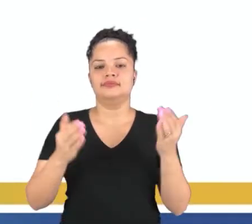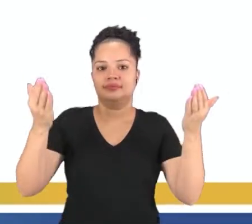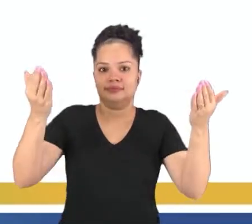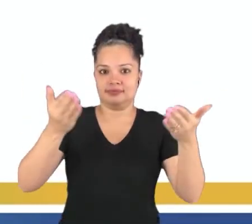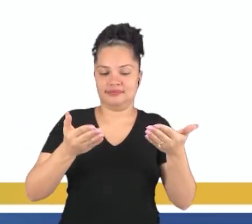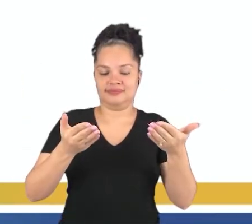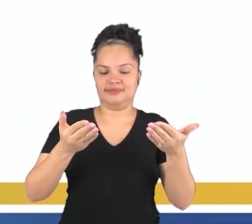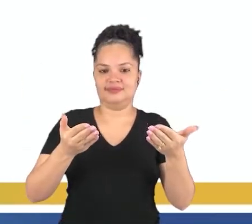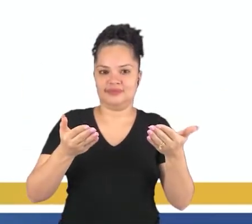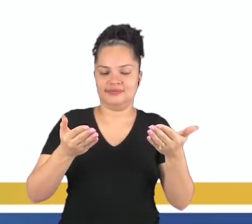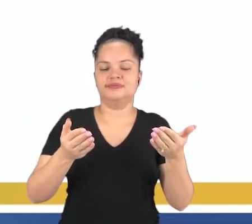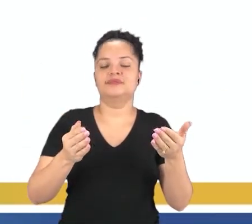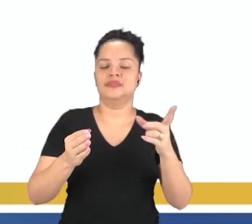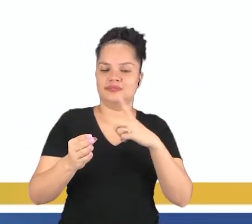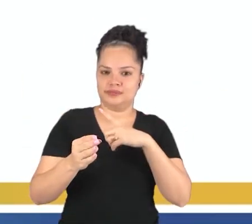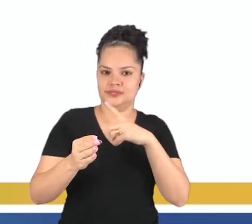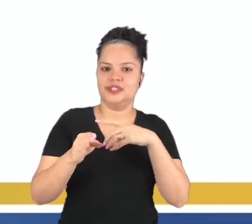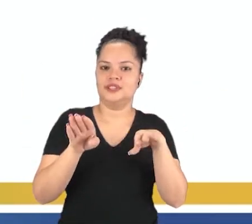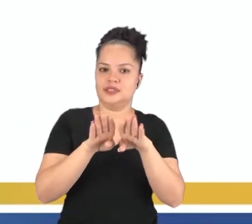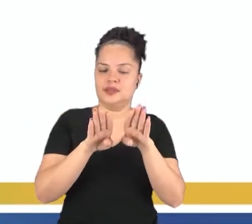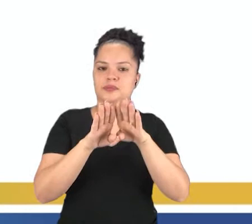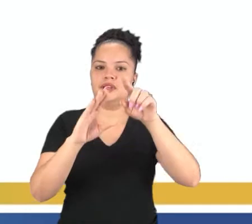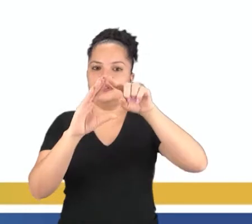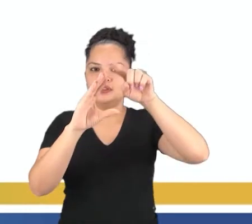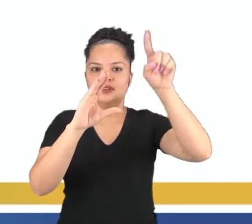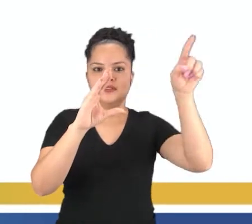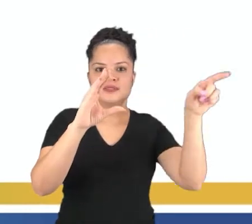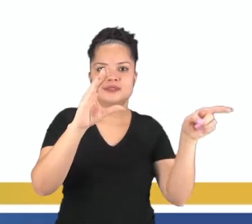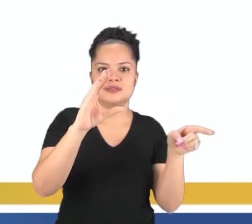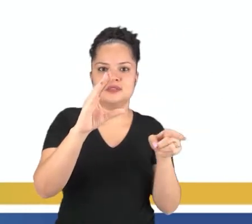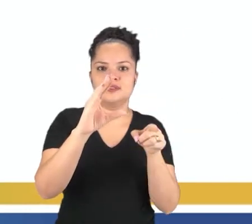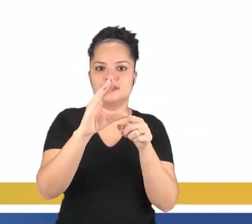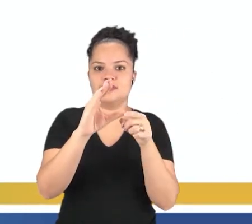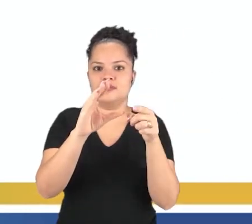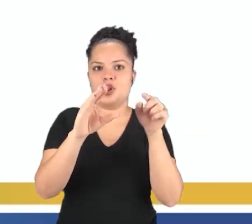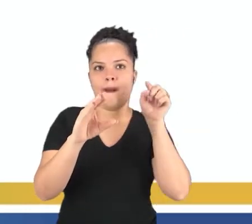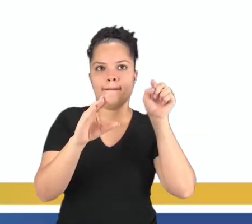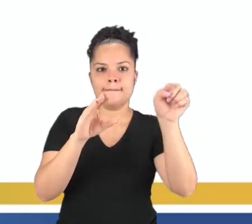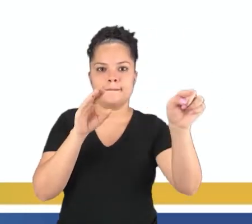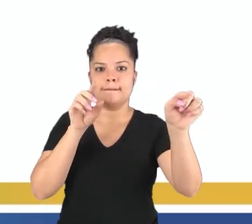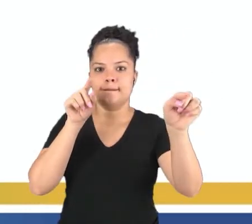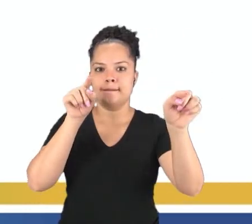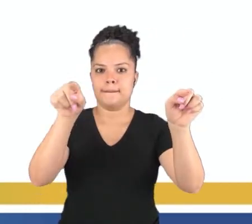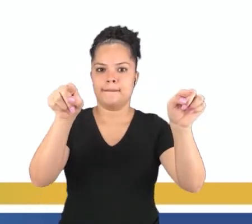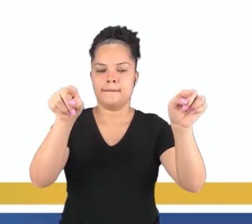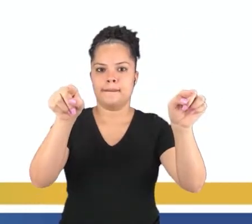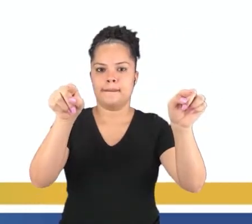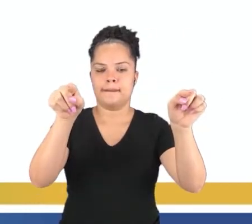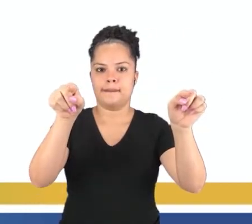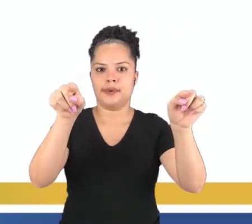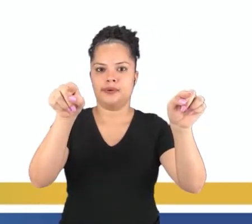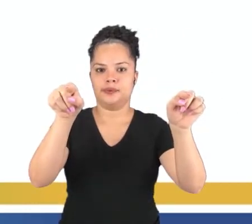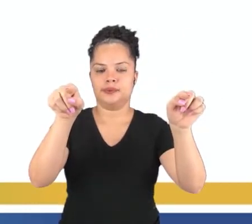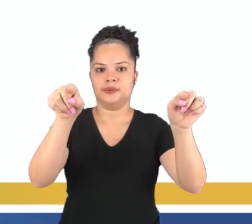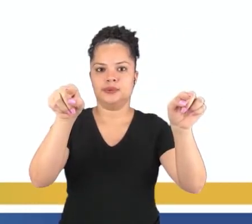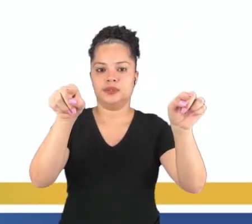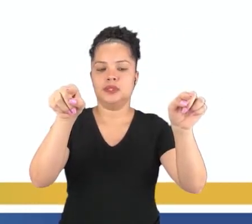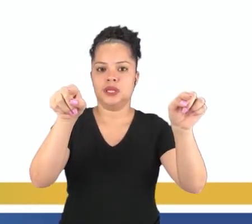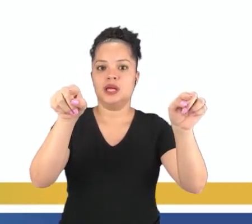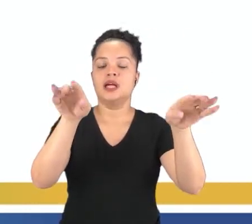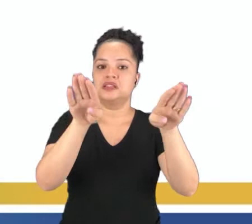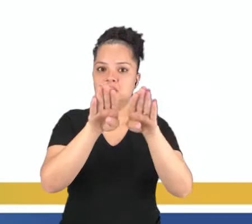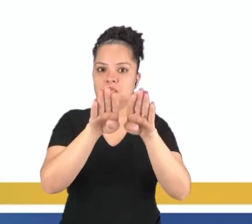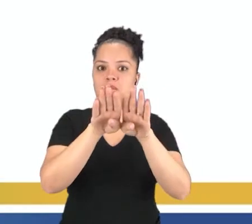Agora, quando duas circunferências possuem dois pontos distintos em comum, e só dois pontos, elas